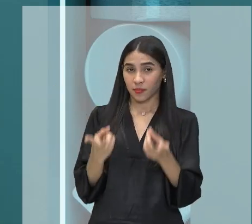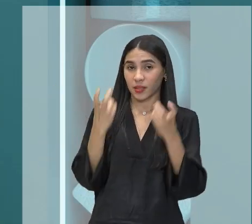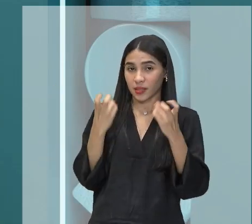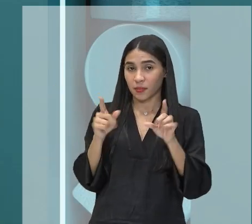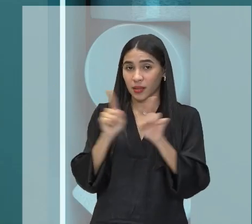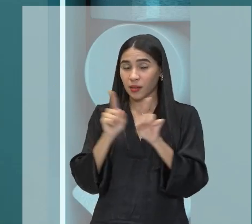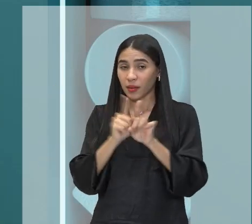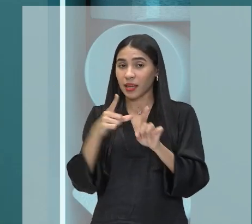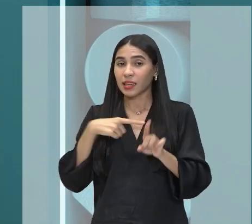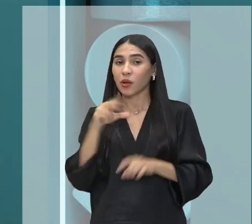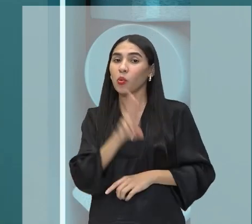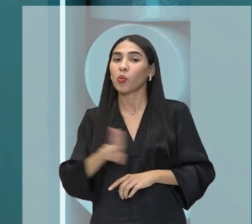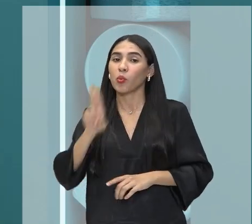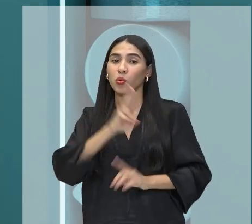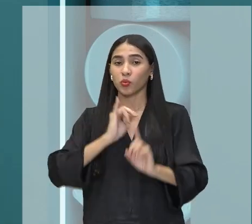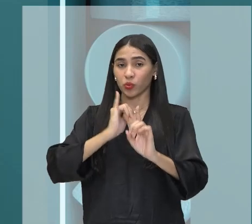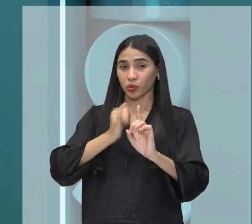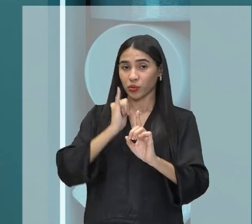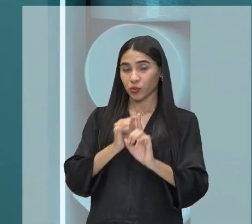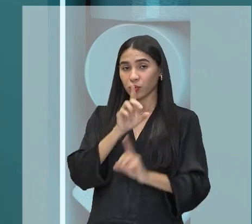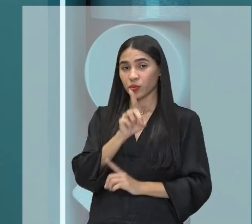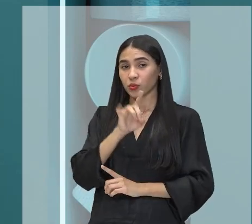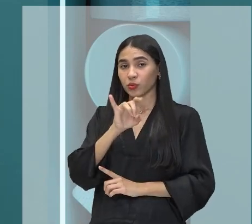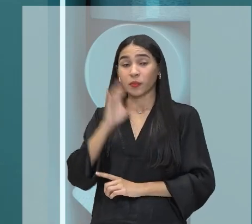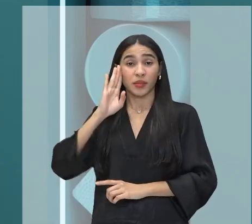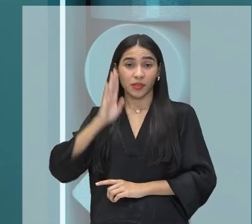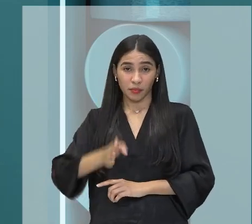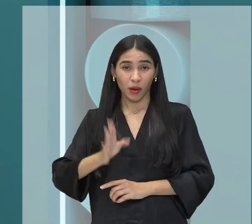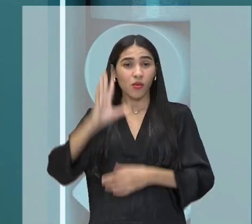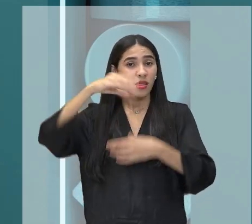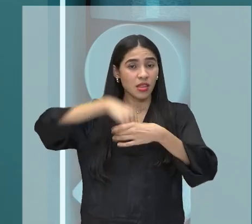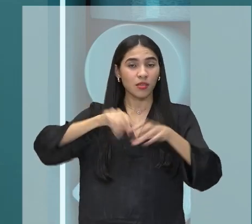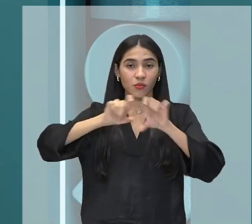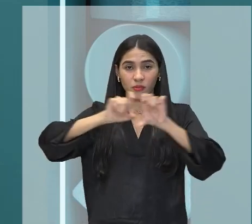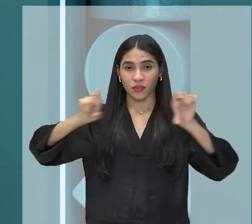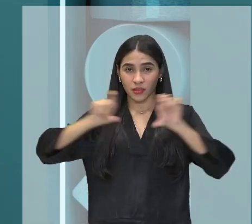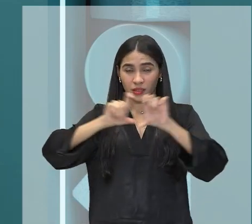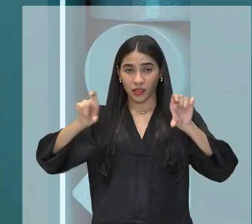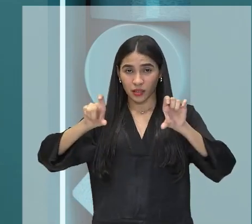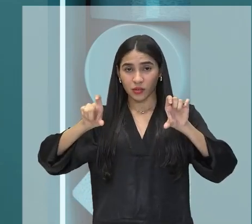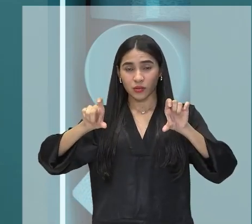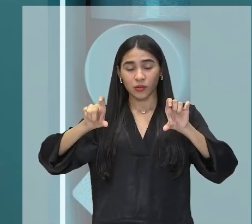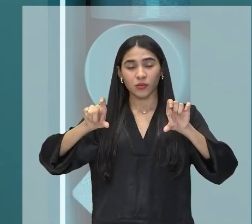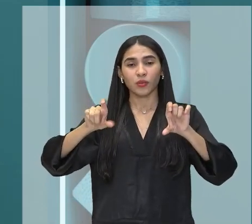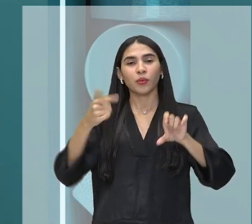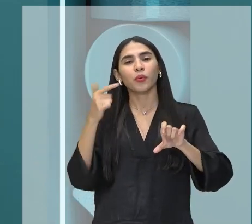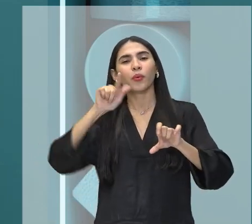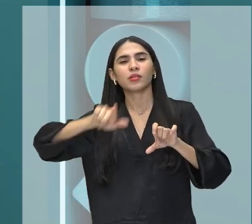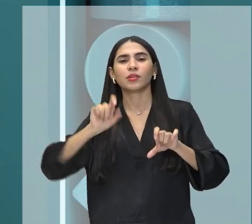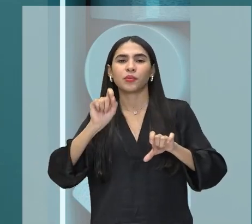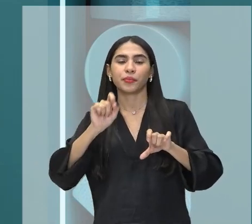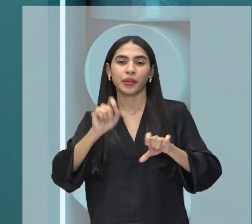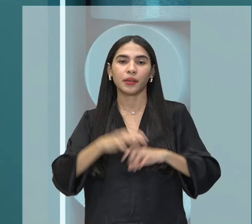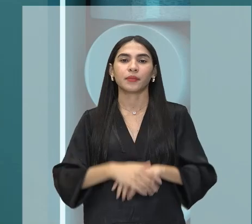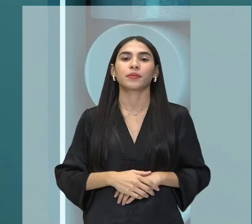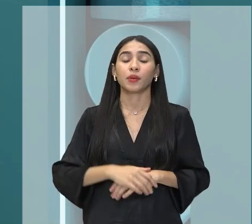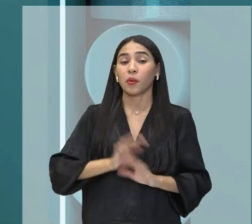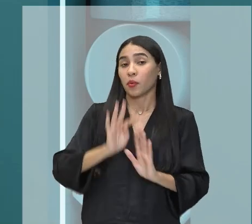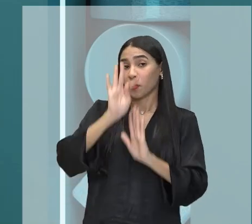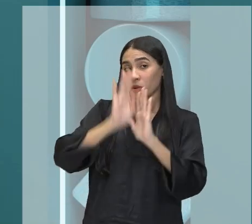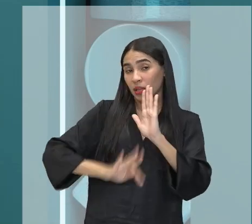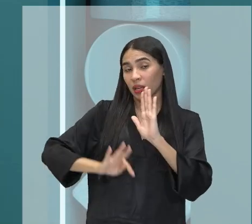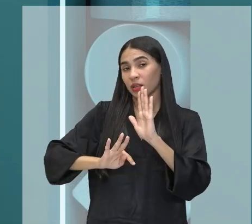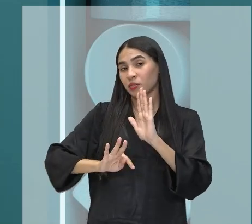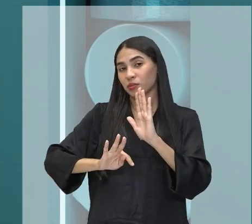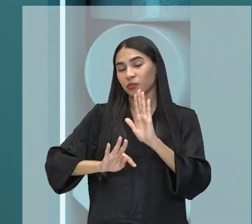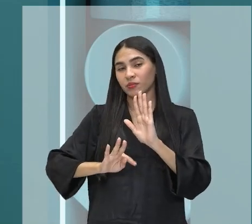nós temos o uso do discurso direto exatamente nesse trecho para tornar o nosso